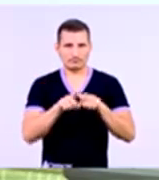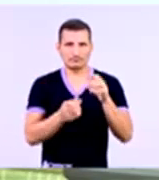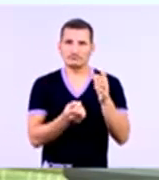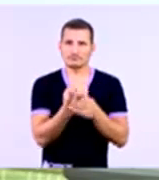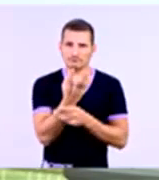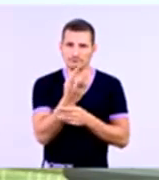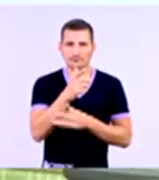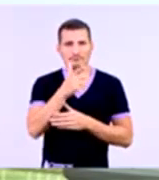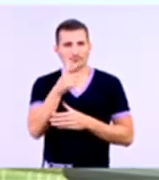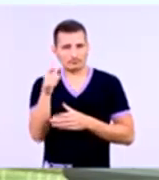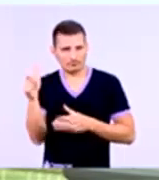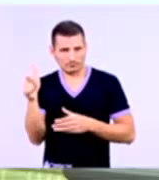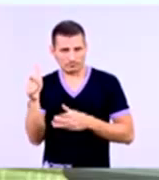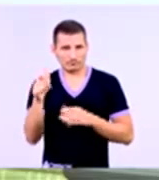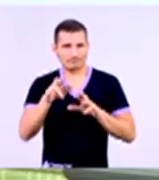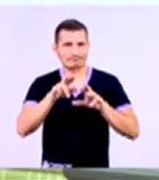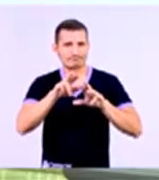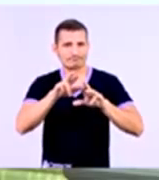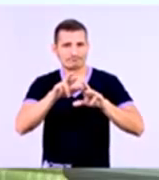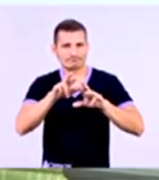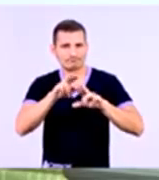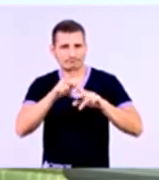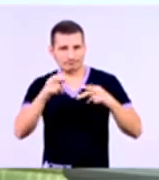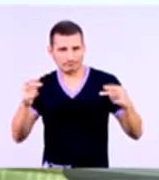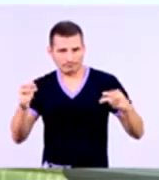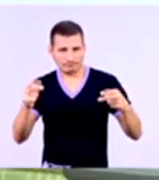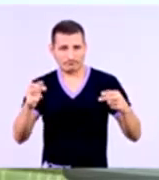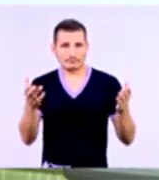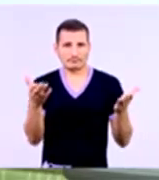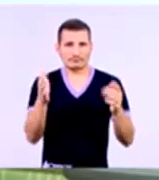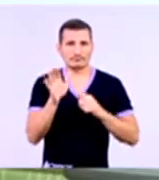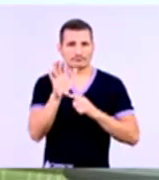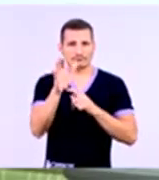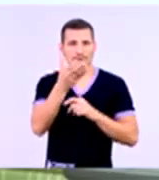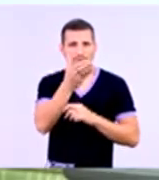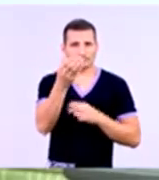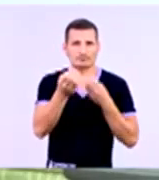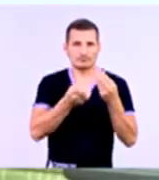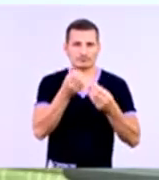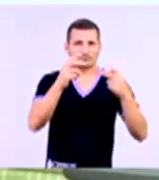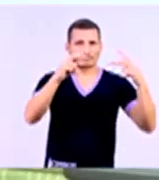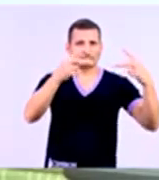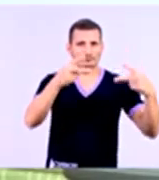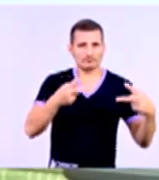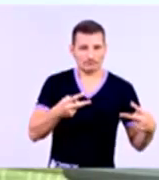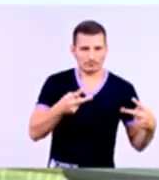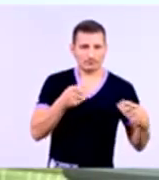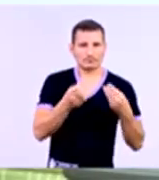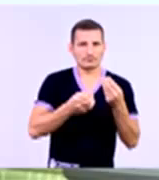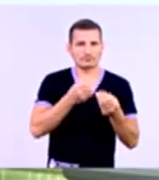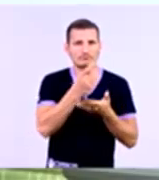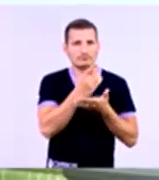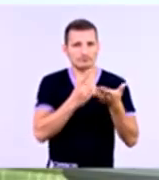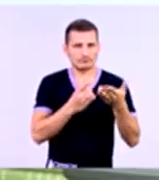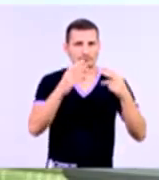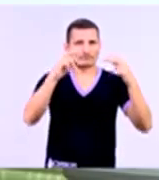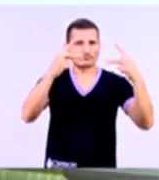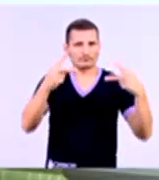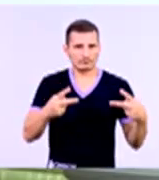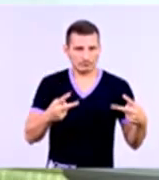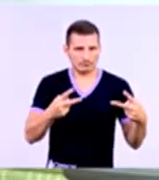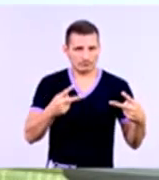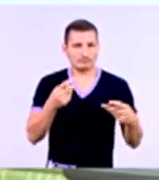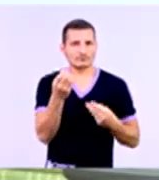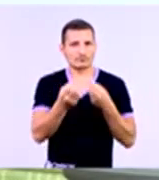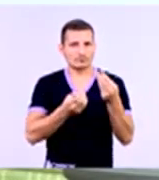vocês como é o componente puro, o componente HTML, como é a declaração HTML e como